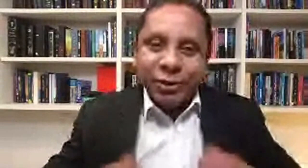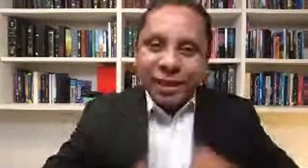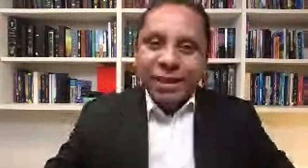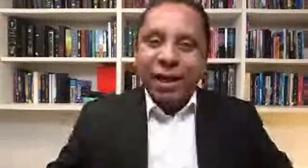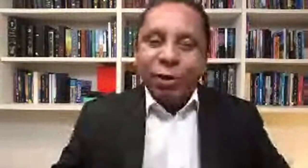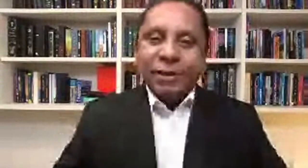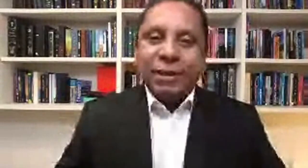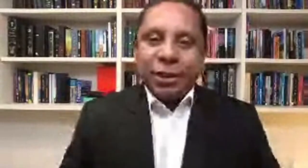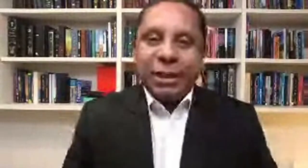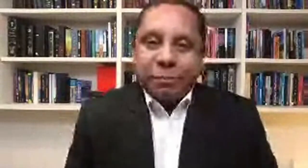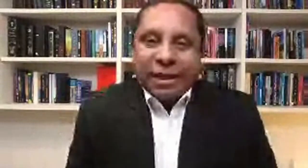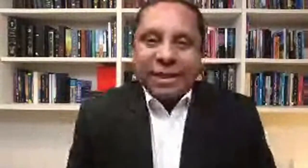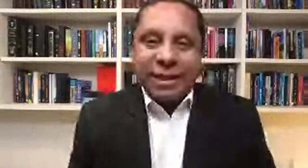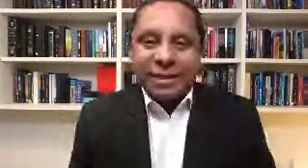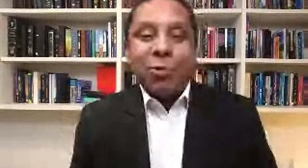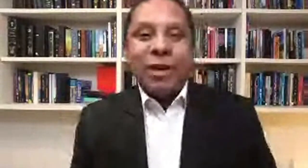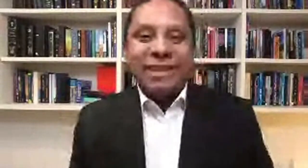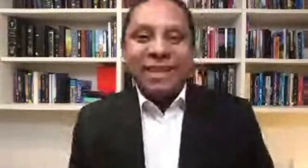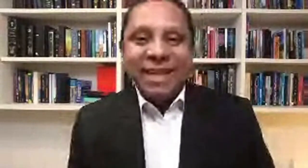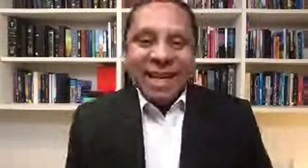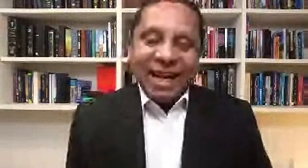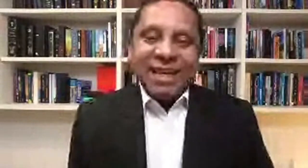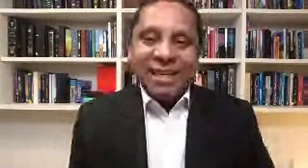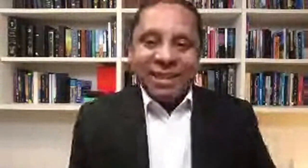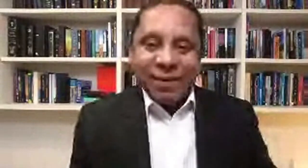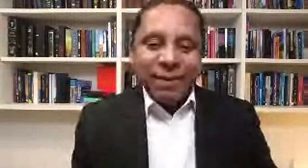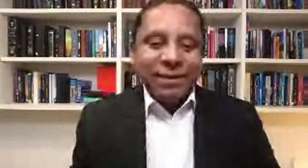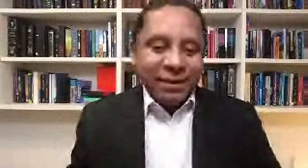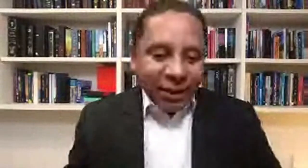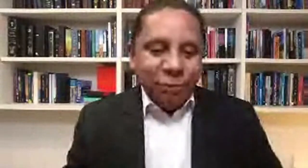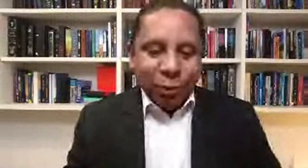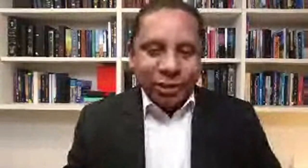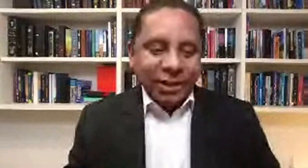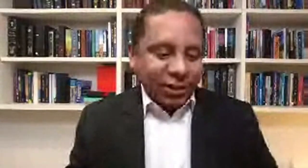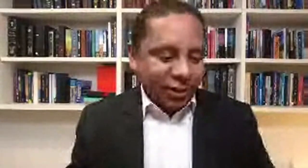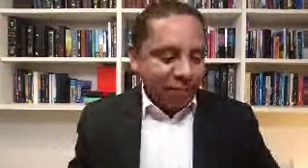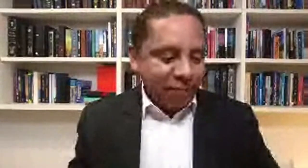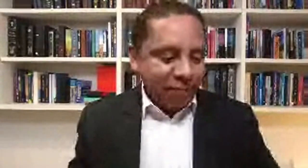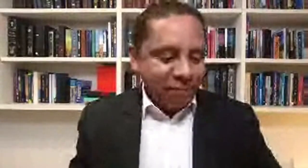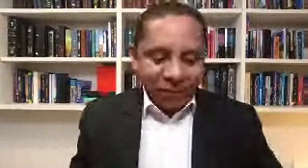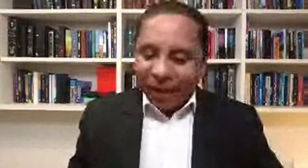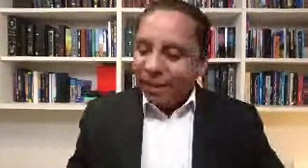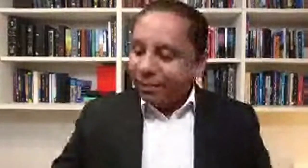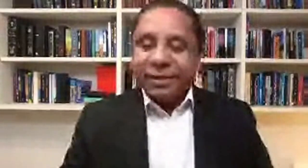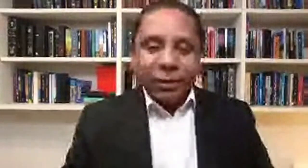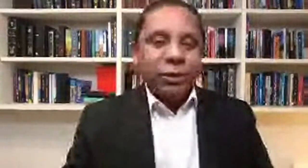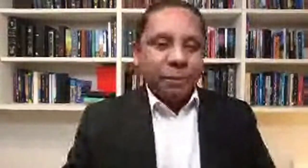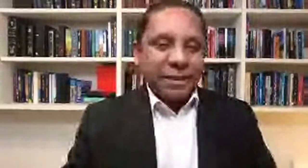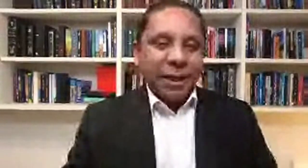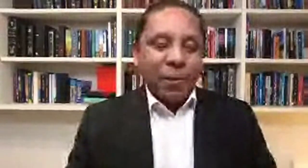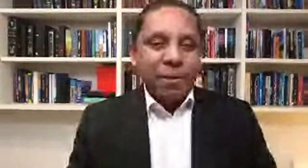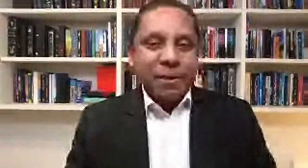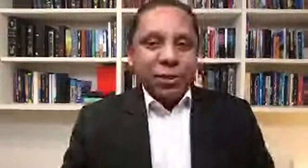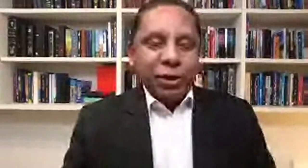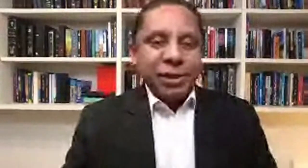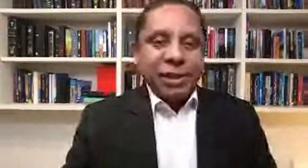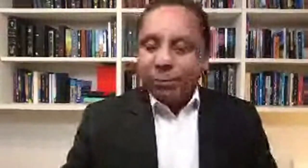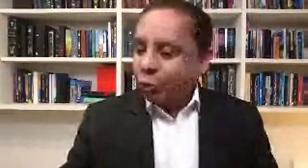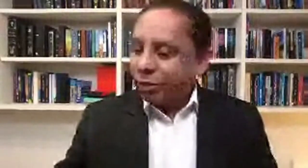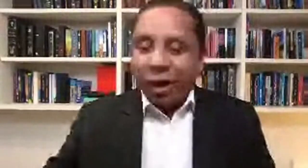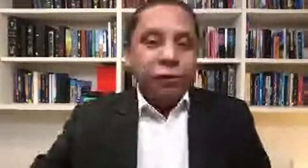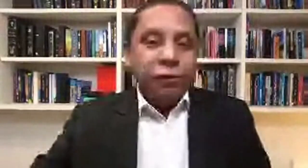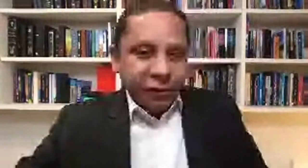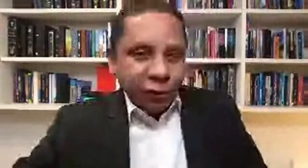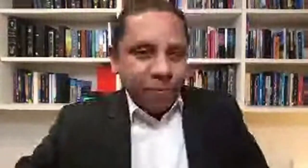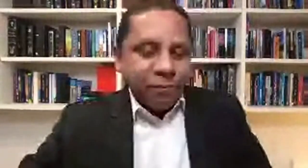Deus, e agora estamos aqui para dar sequência a esse tema tão importante, a esse especial. Nós